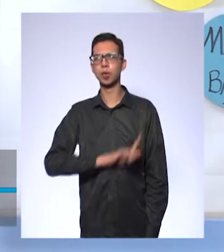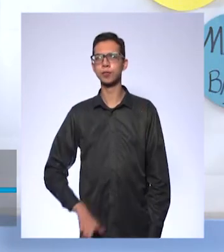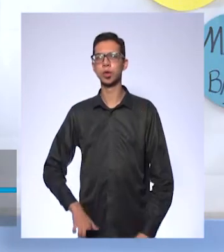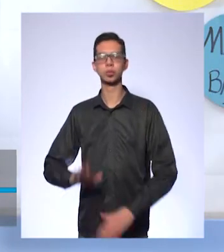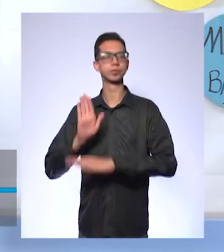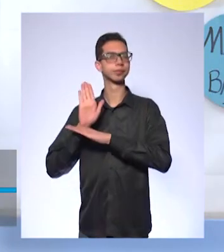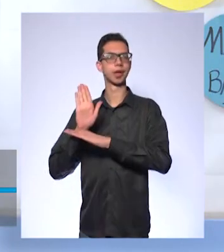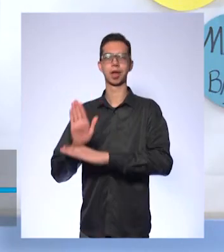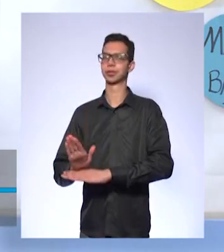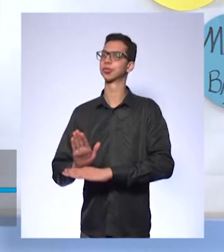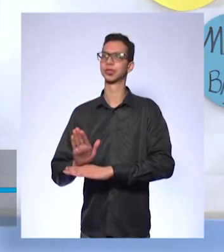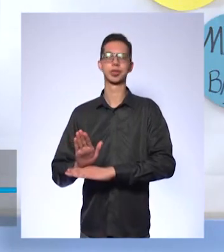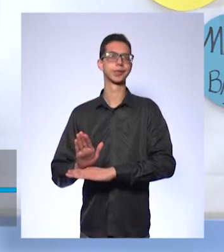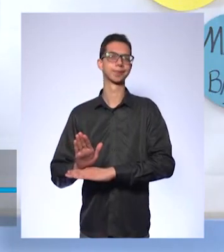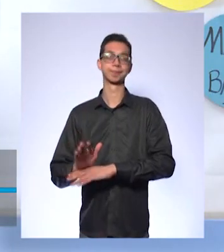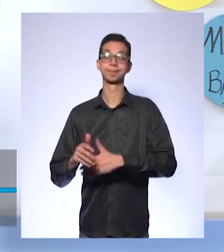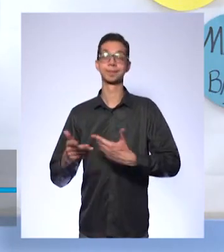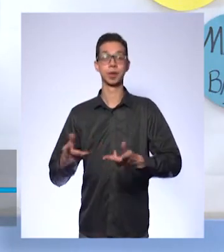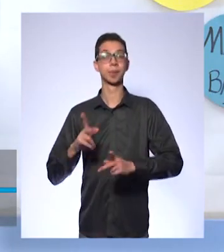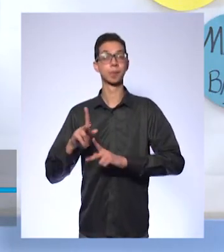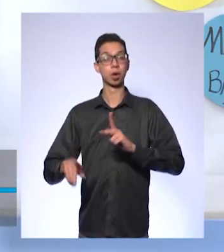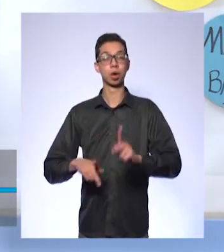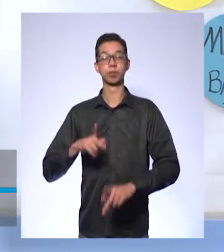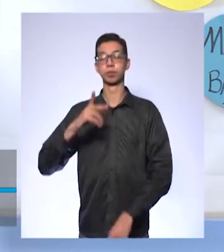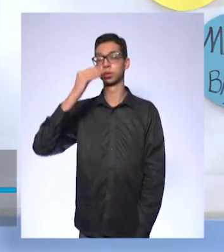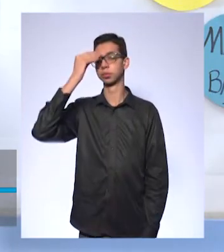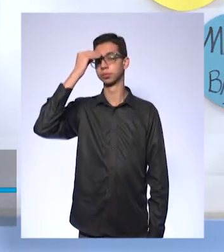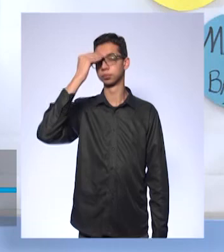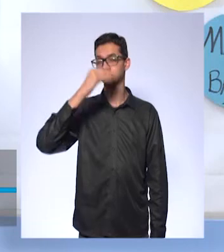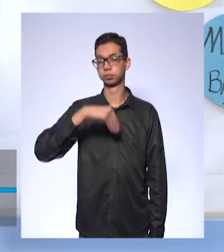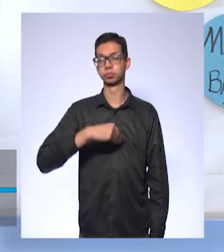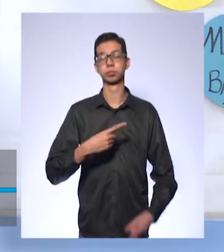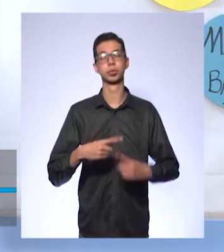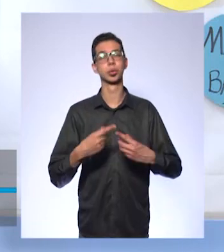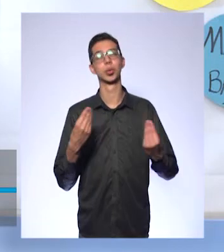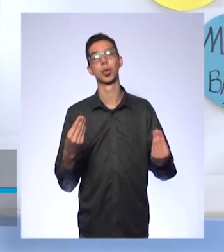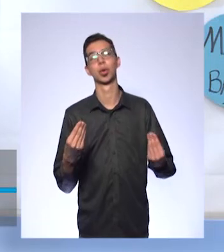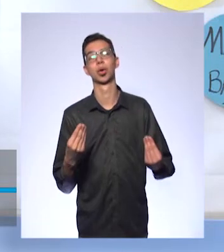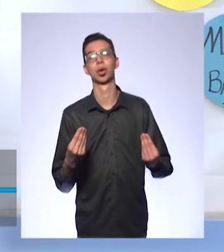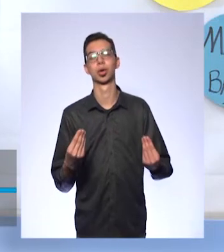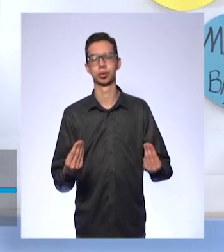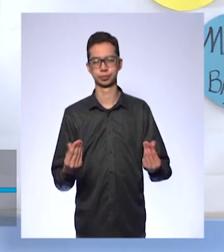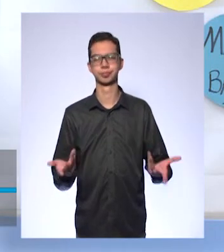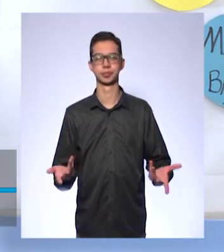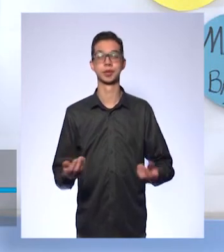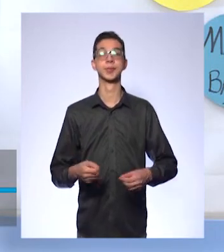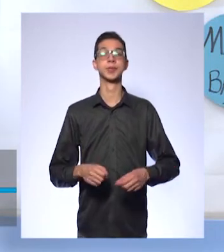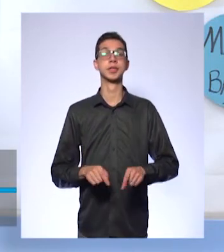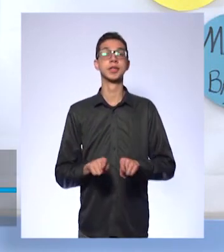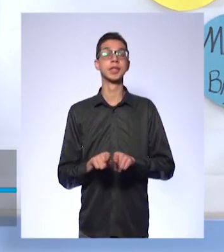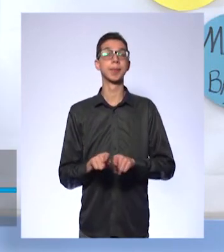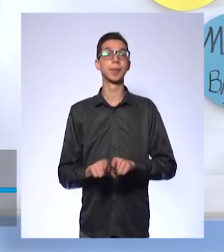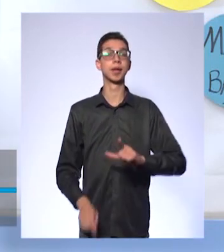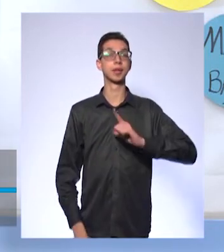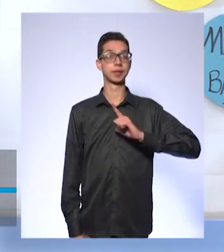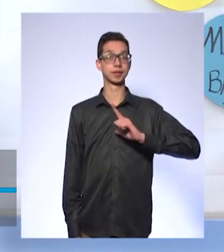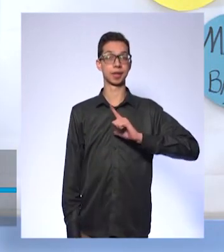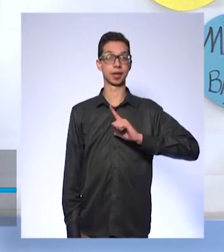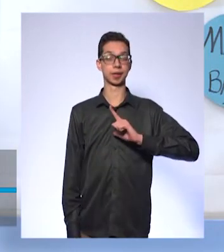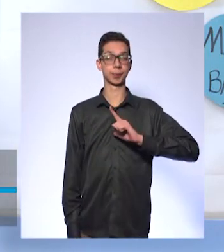já causou aí uma grande desmotivação. E nós tínhamos nesse momento também ideais federalistas